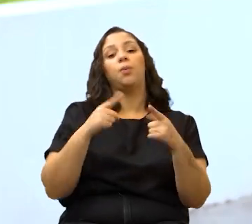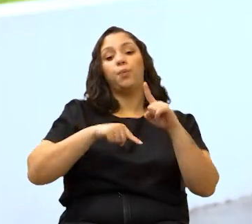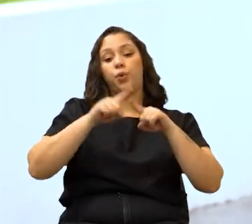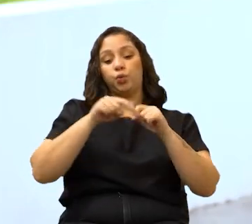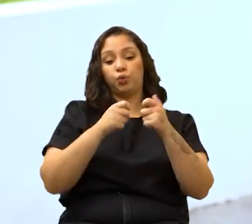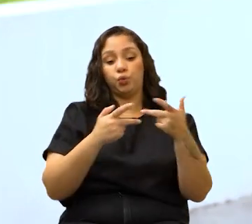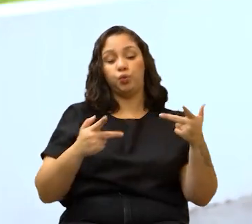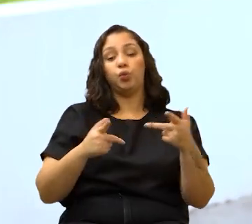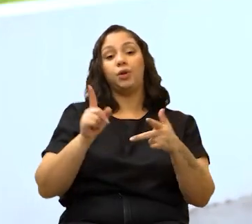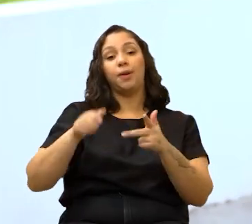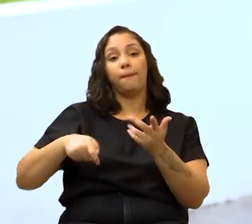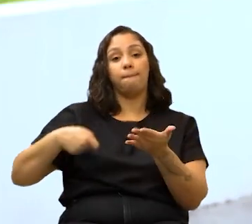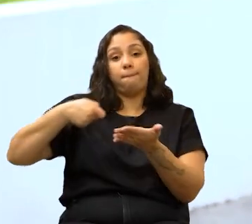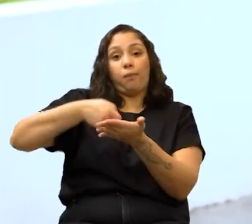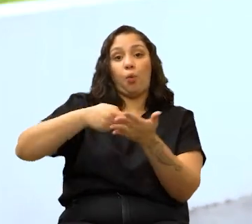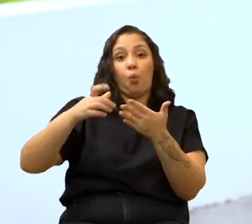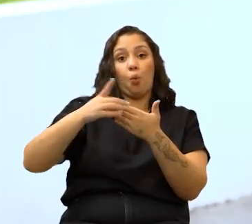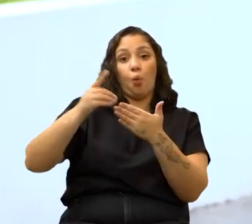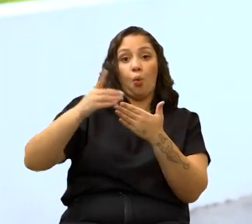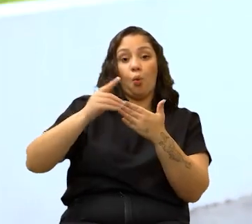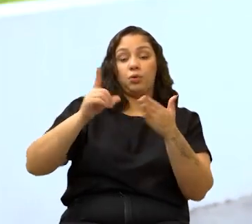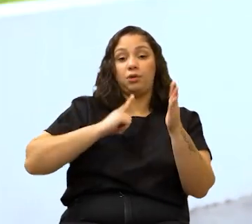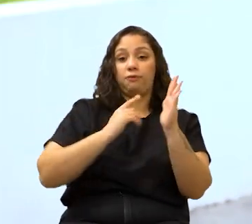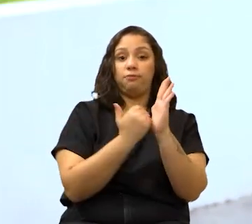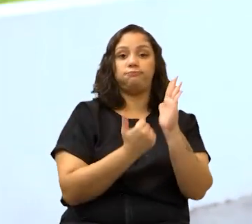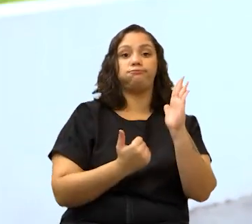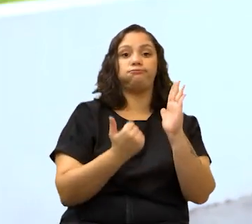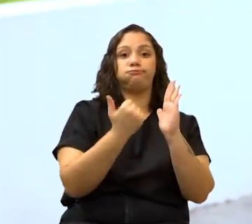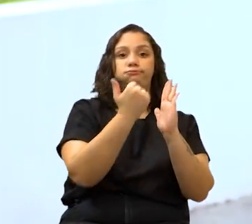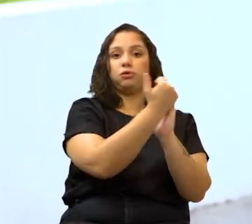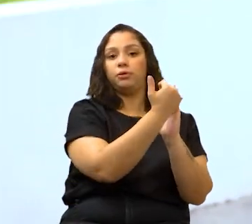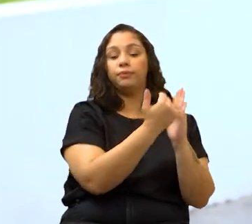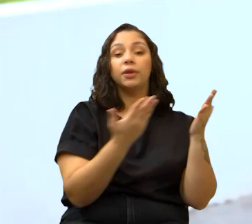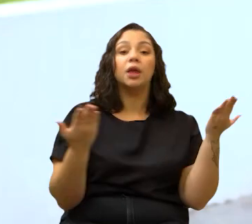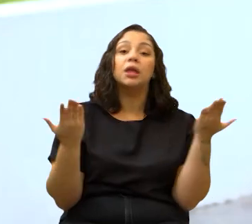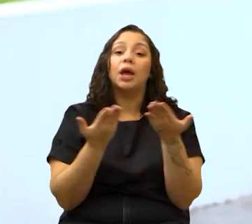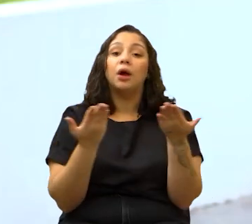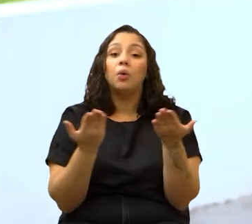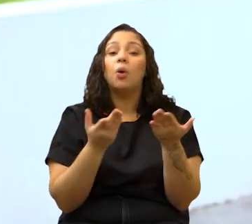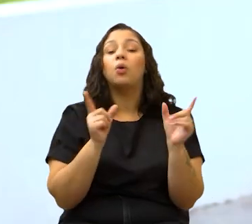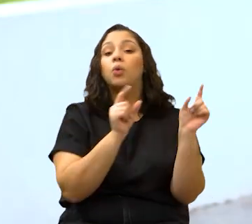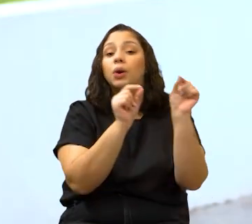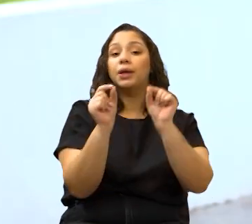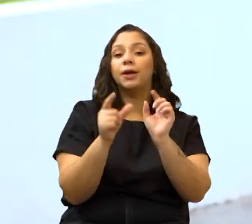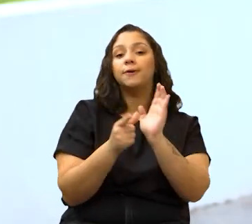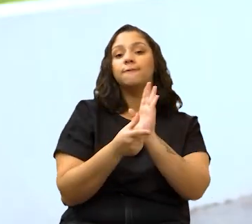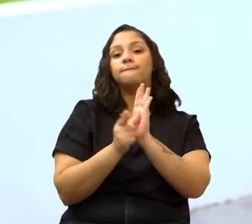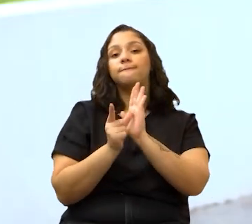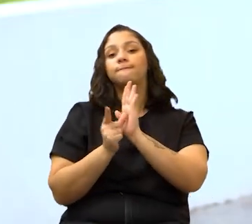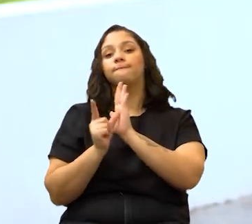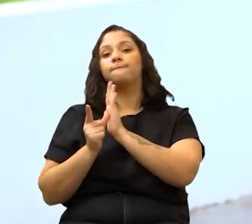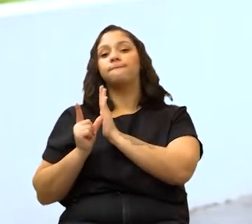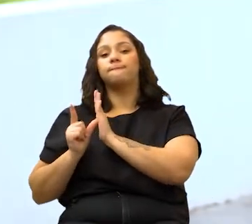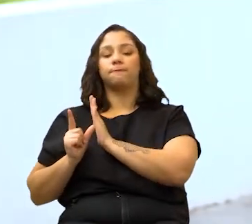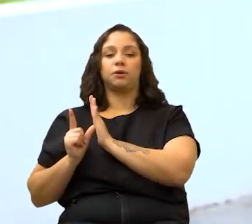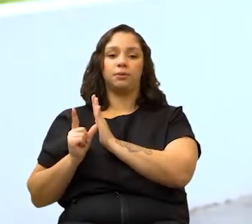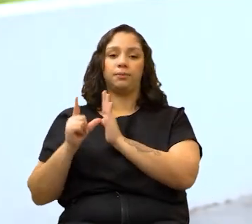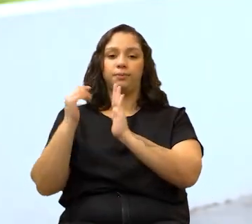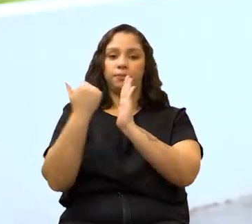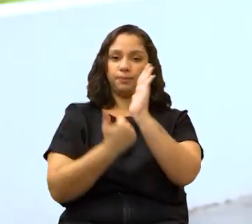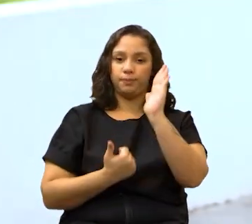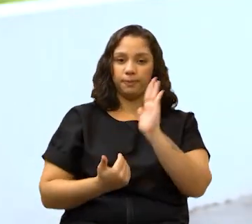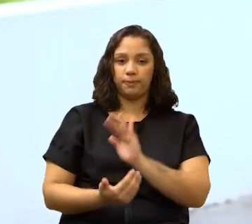produtos majorados em dólar sofrem um aumento. E agora a gente começa a ter uma reversão desse quadro.